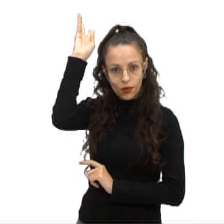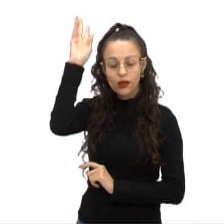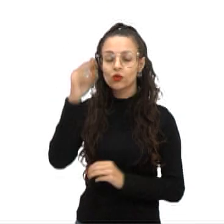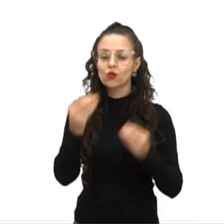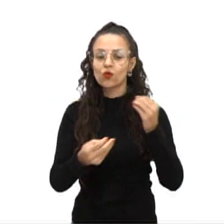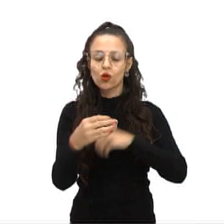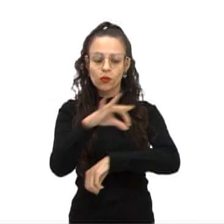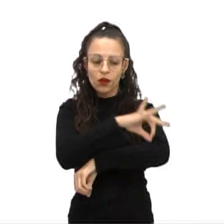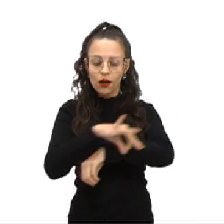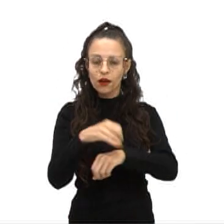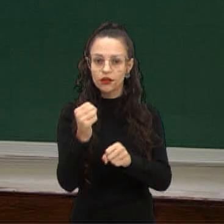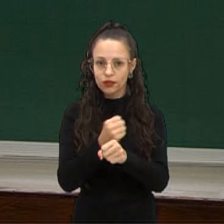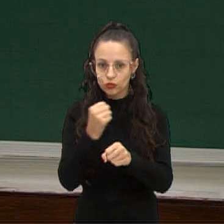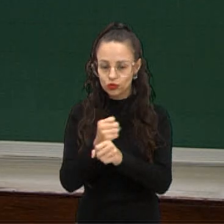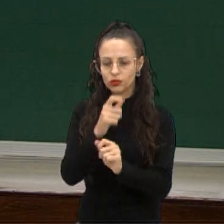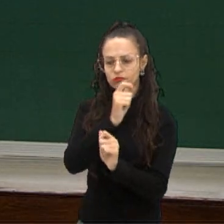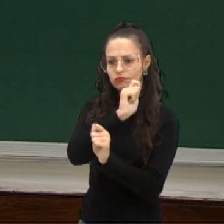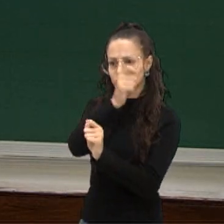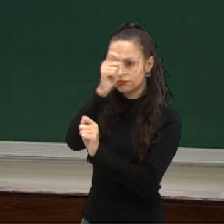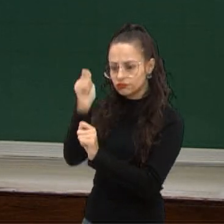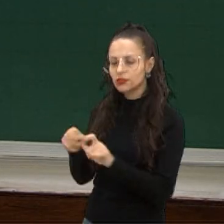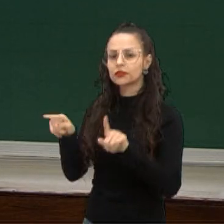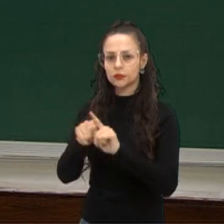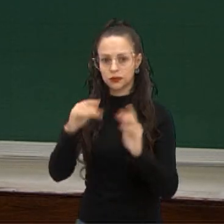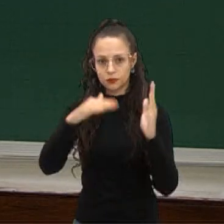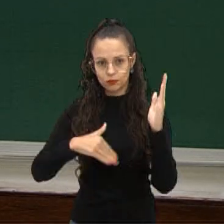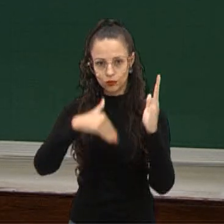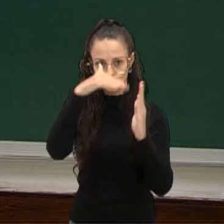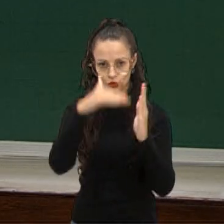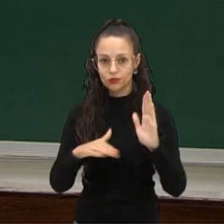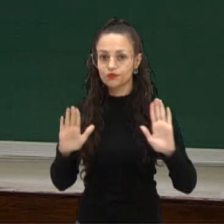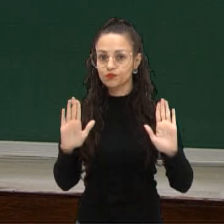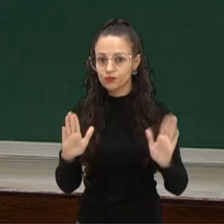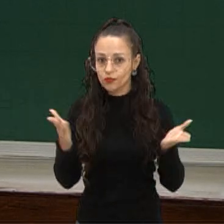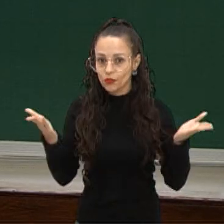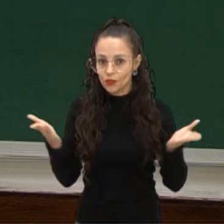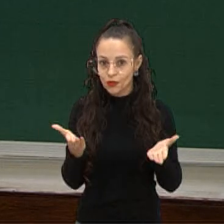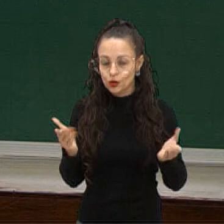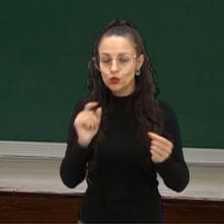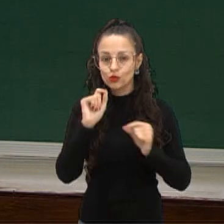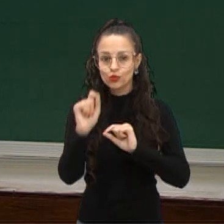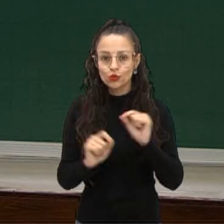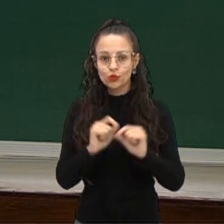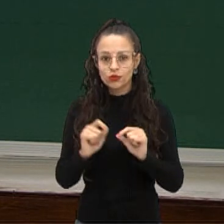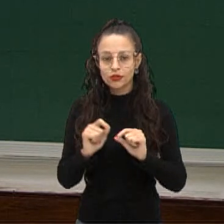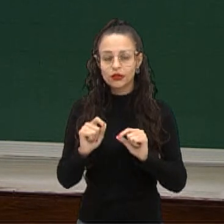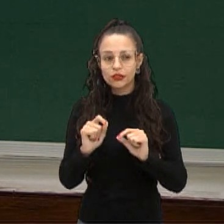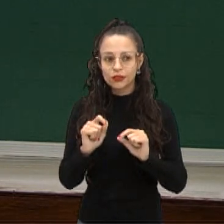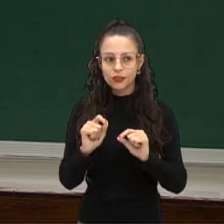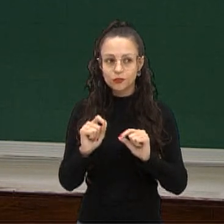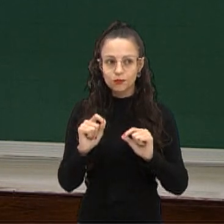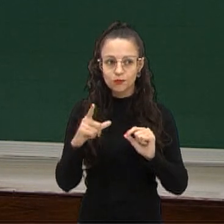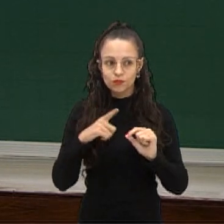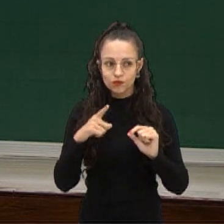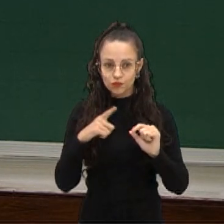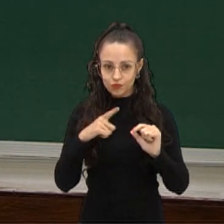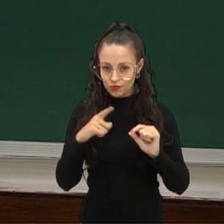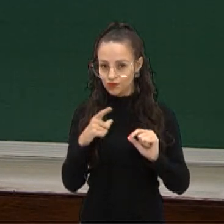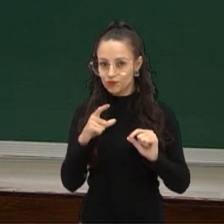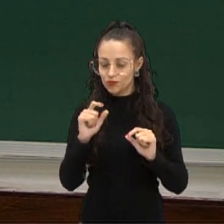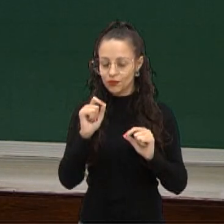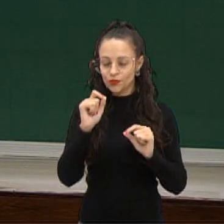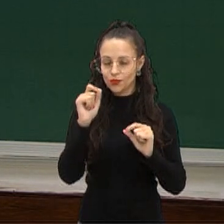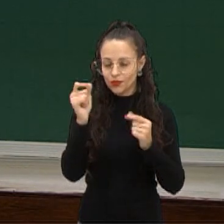arquitetura, escultura e na pintura. Então, a gente vem aqui na alta, né? Na alta Idade Média, se é que existiu uma alta na Idade